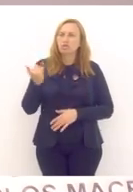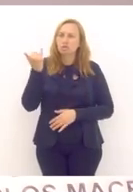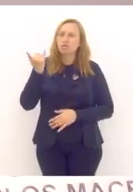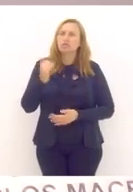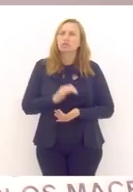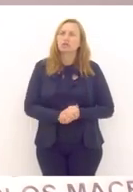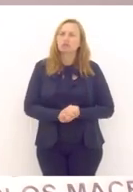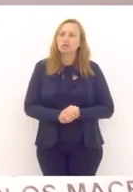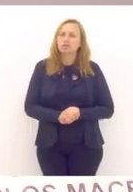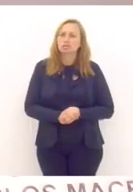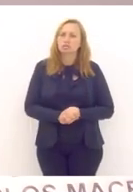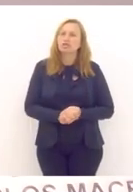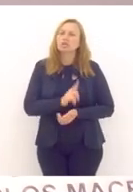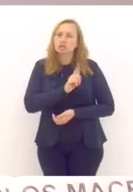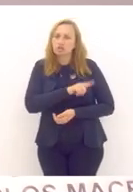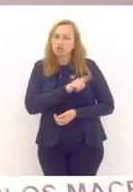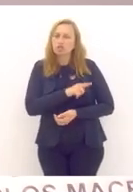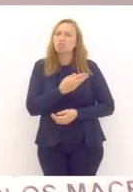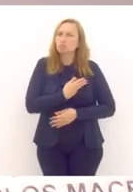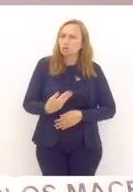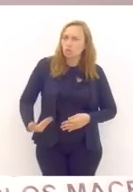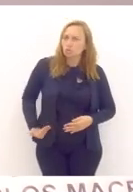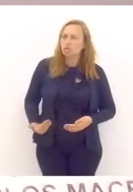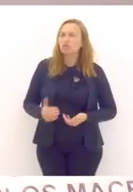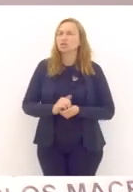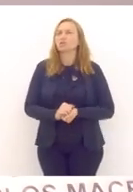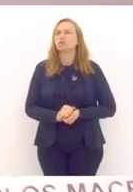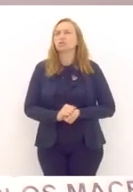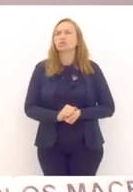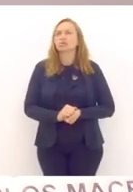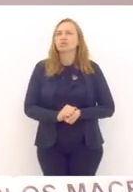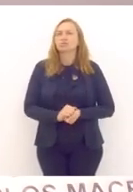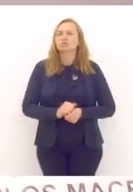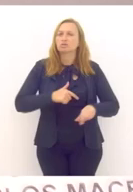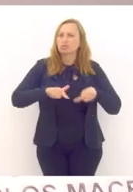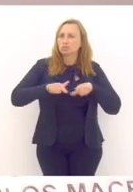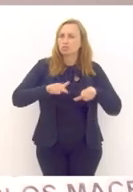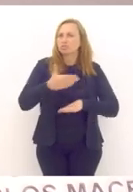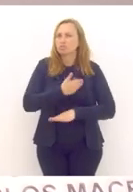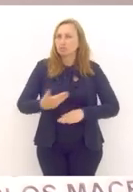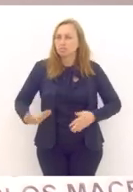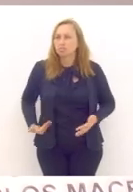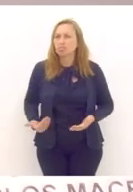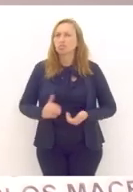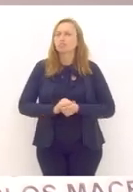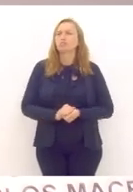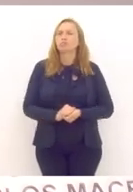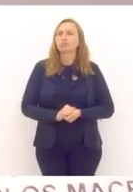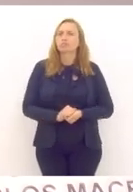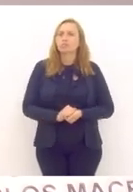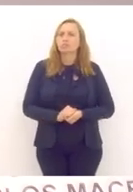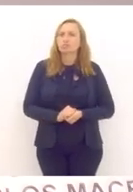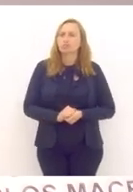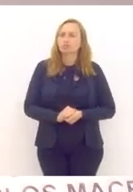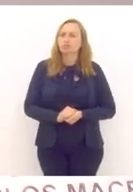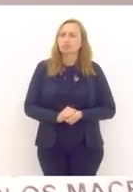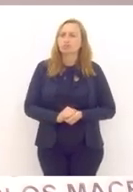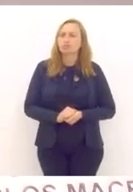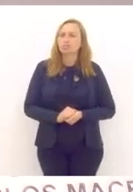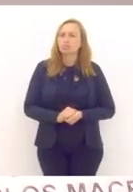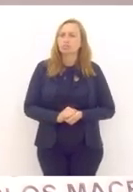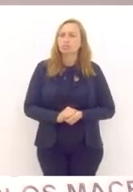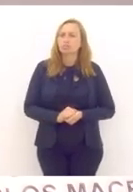para a gestão pública, para a prestação do serviço público. E, a meu ver, isso